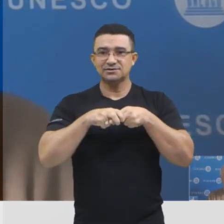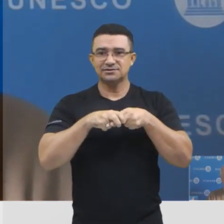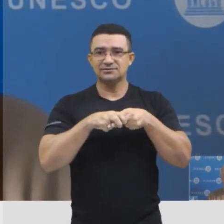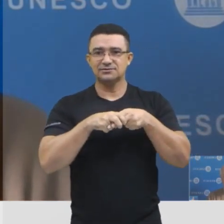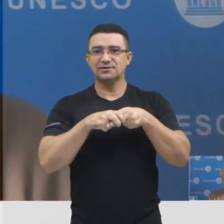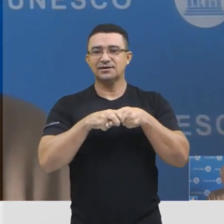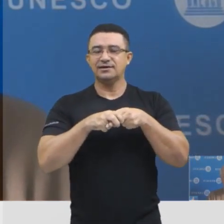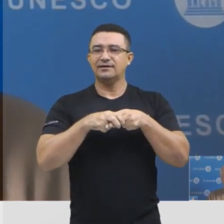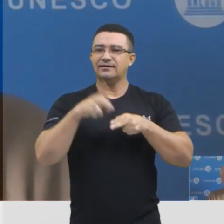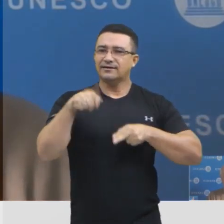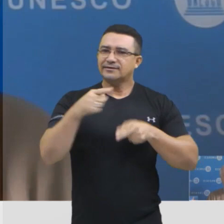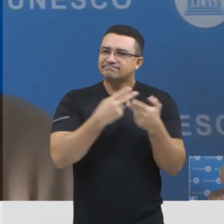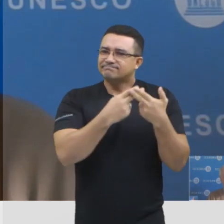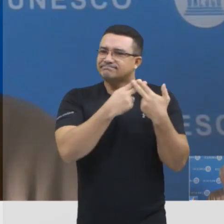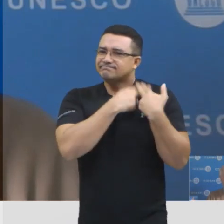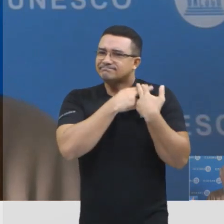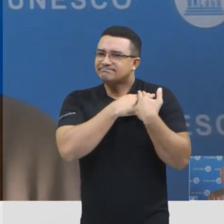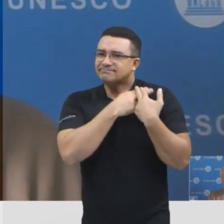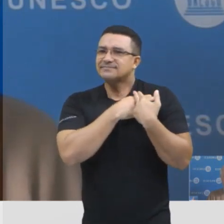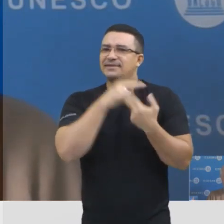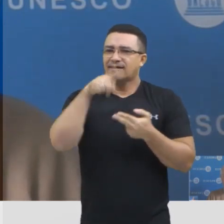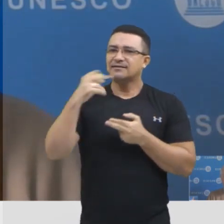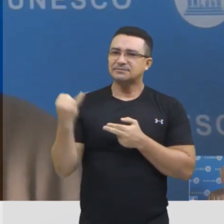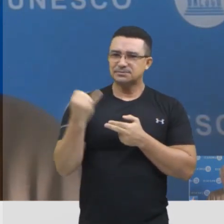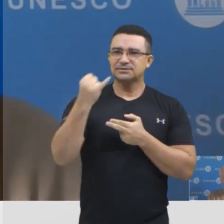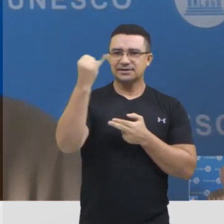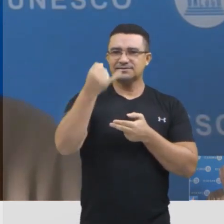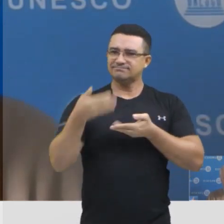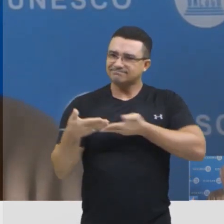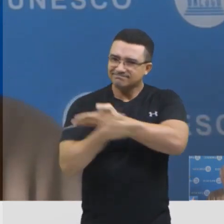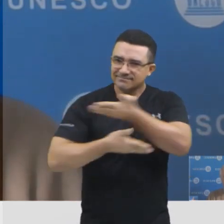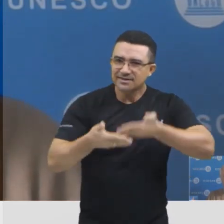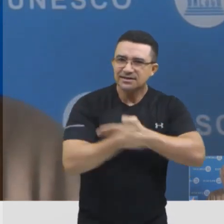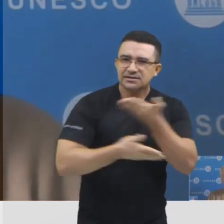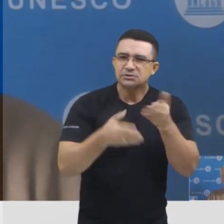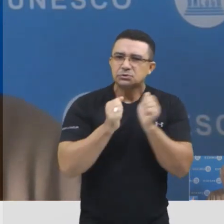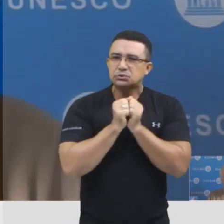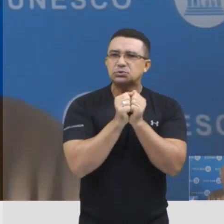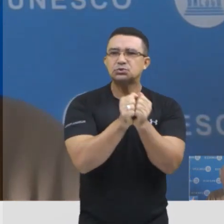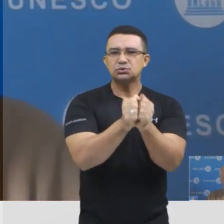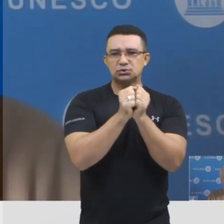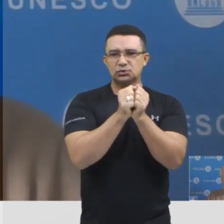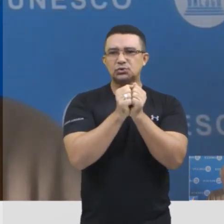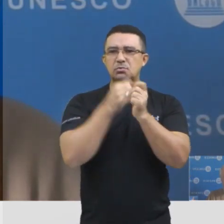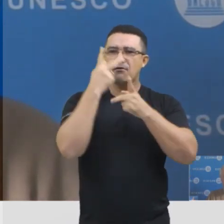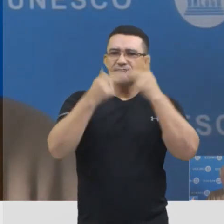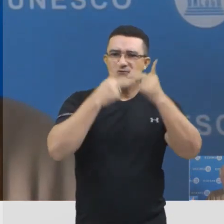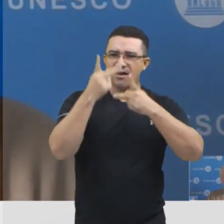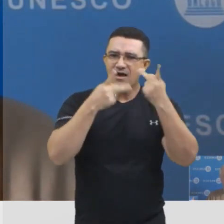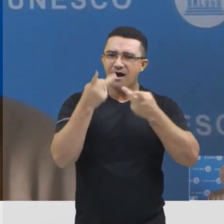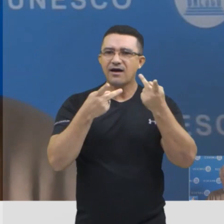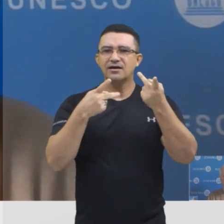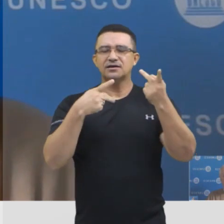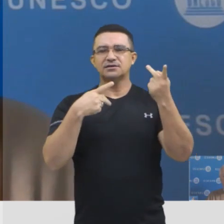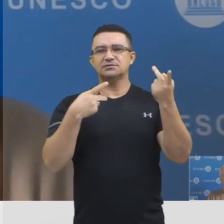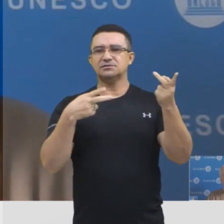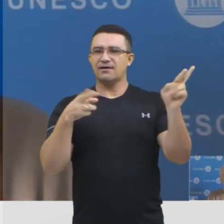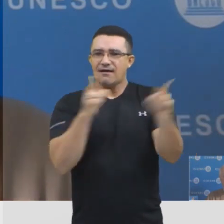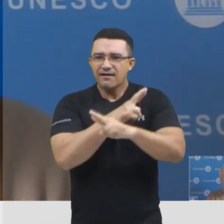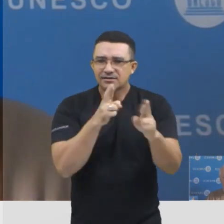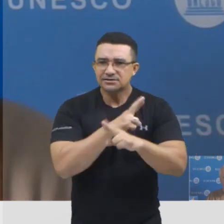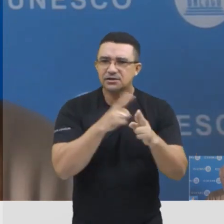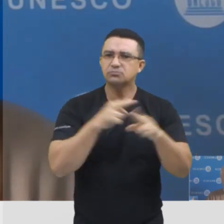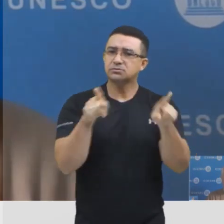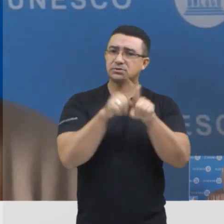de emissões são também muito importantes, para nos mantermos juntos, para falarmos uns com os outros, para mantermos